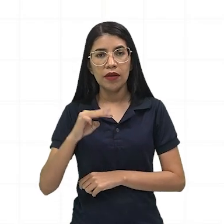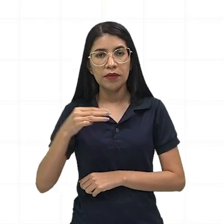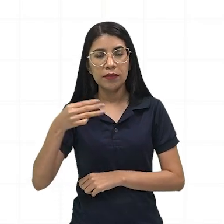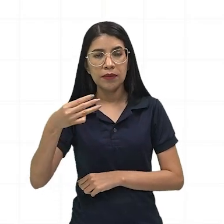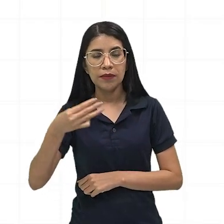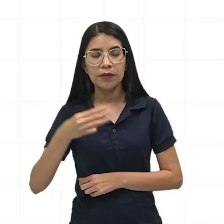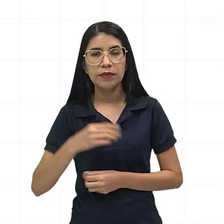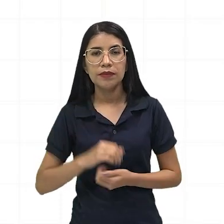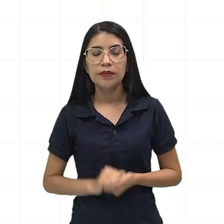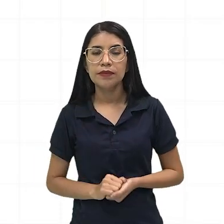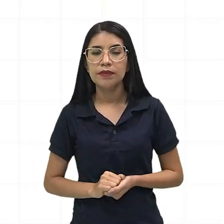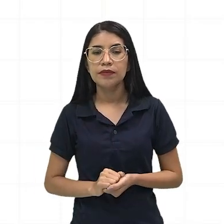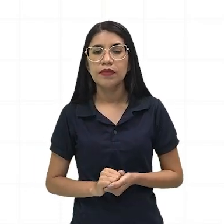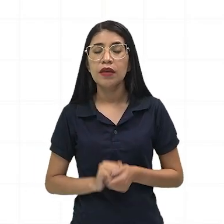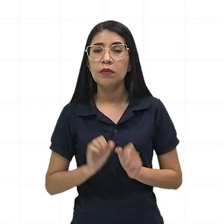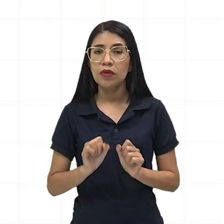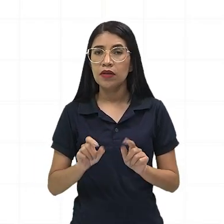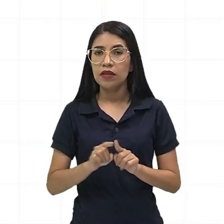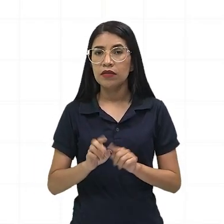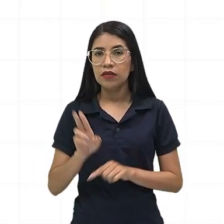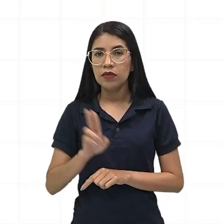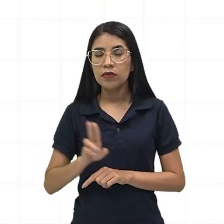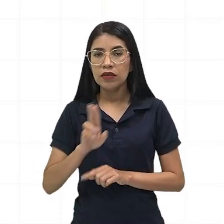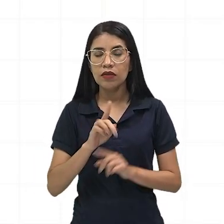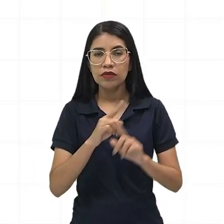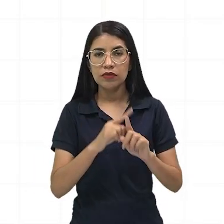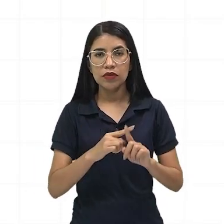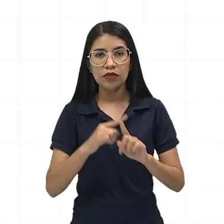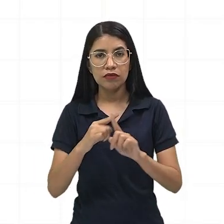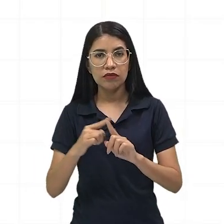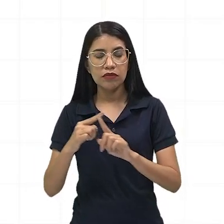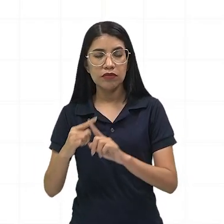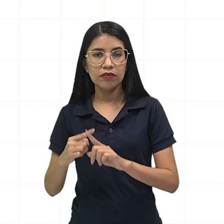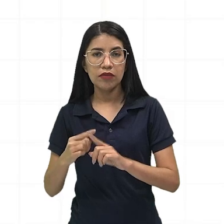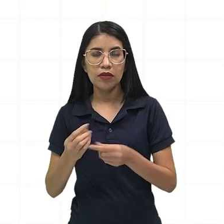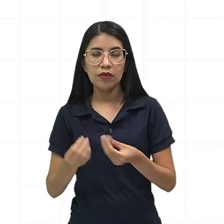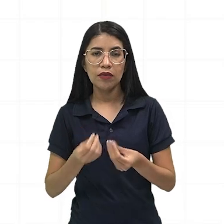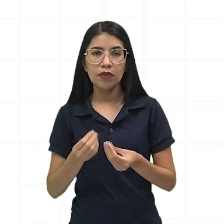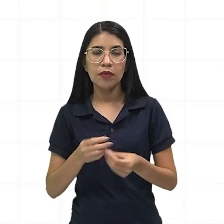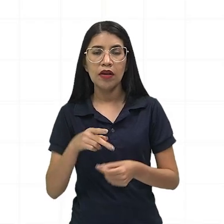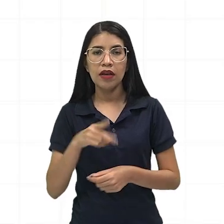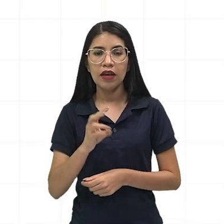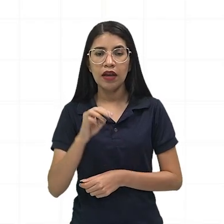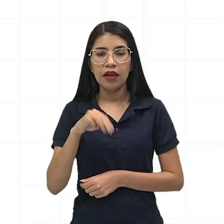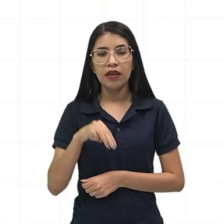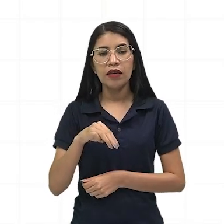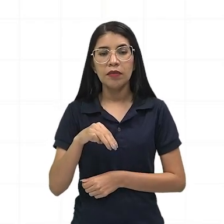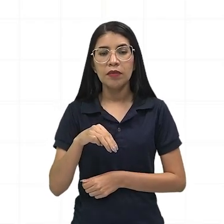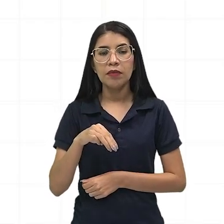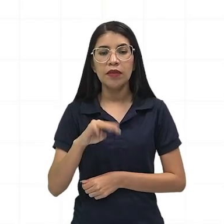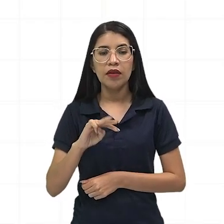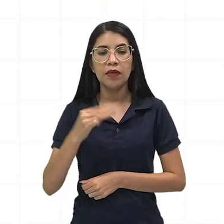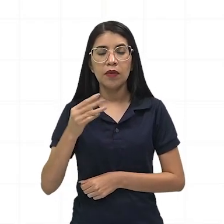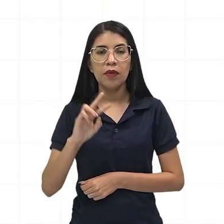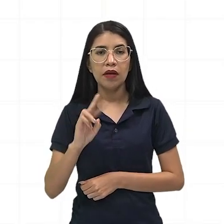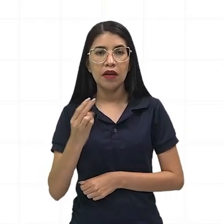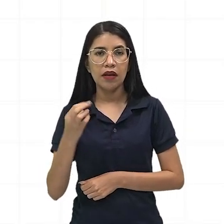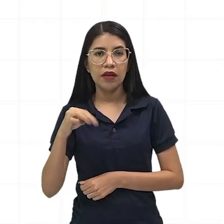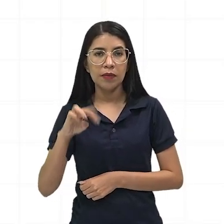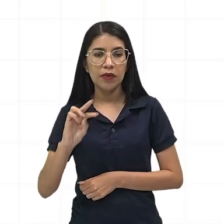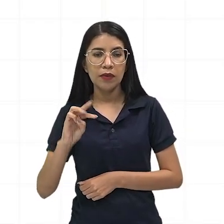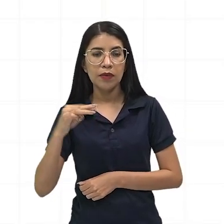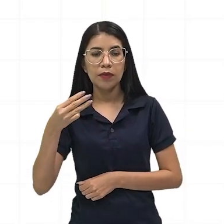cúbico. Sendo ainda utilizados seus múltiplos, né? Quilômetro cúbico, hectômetro